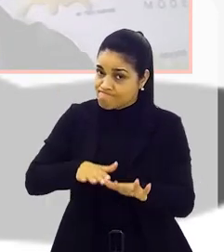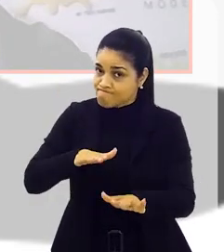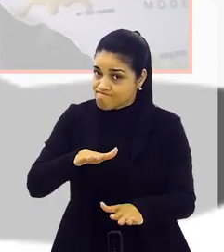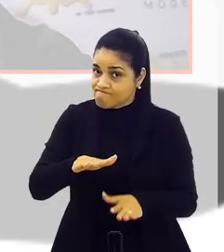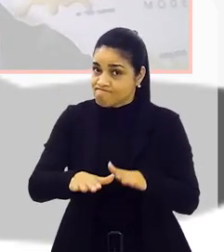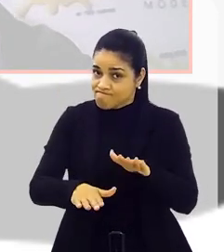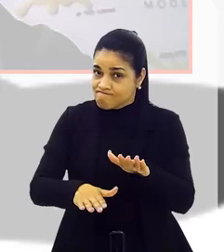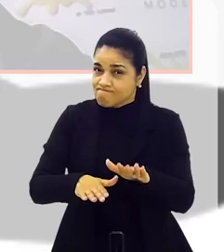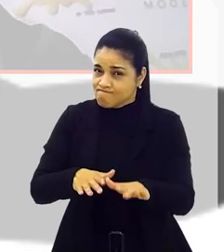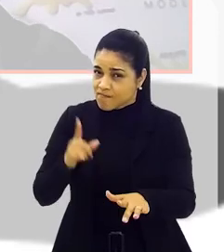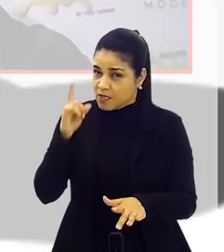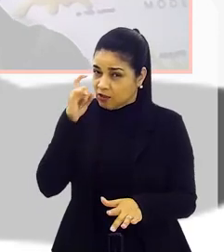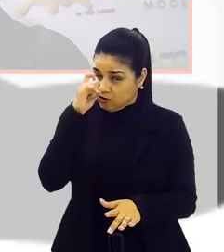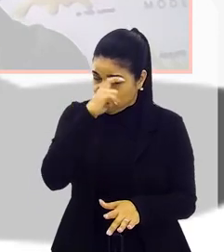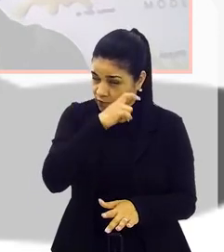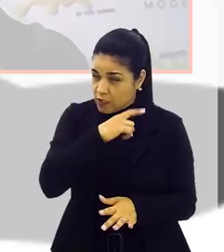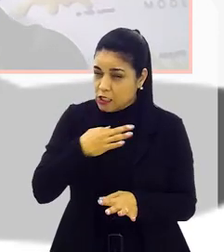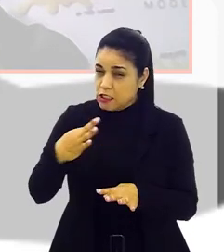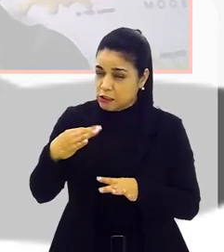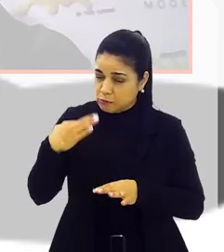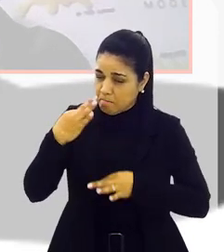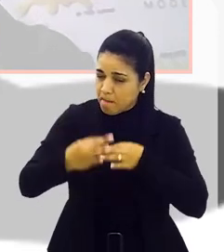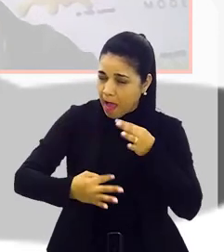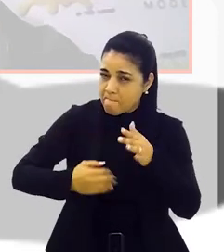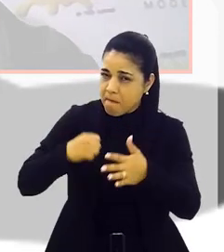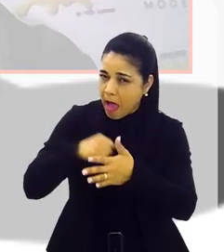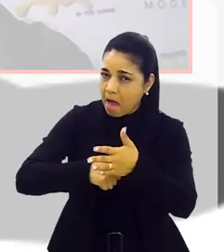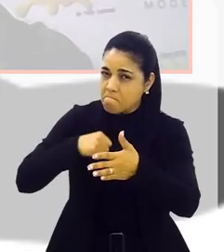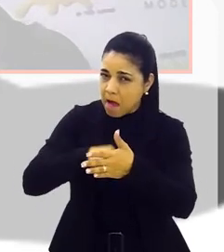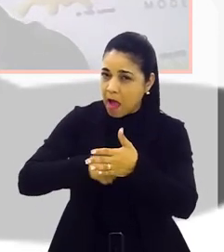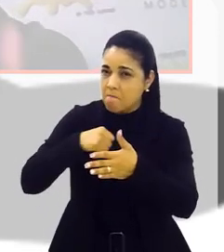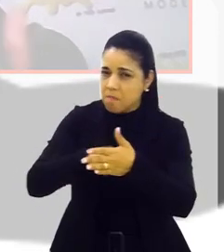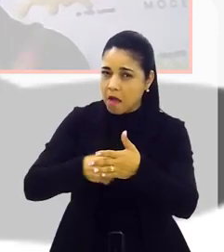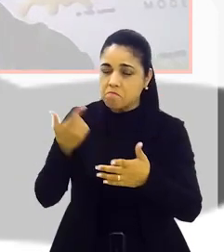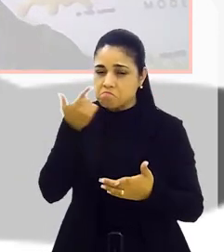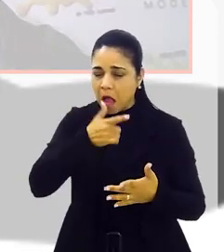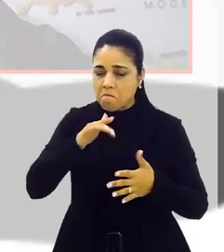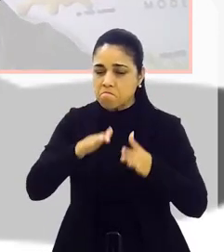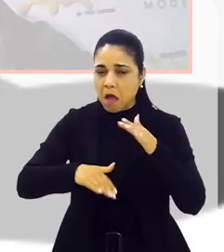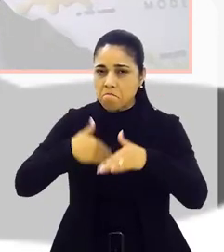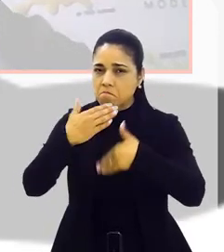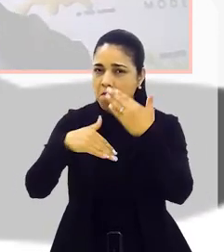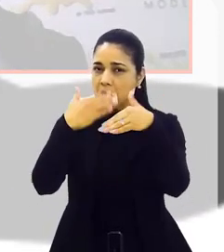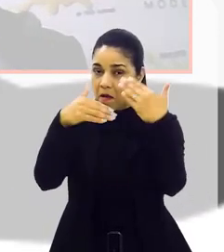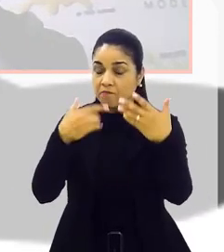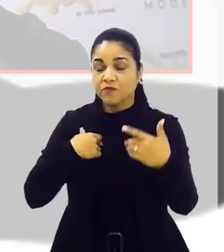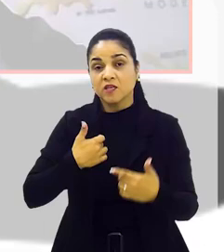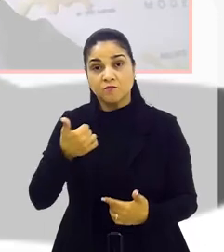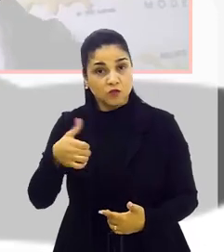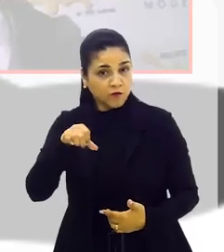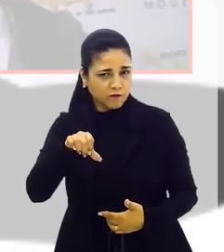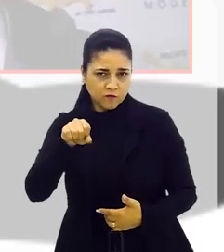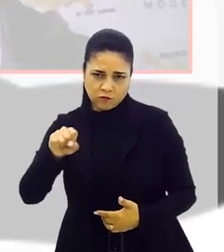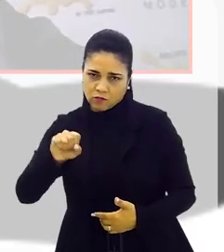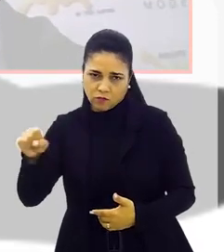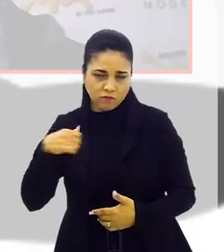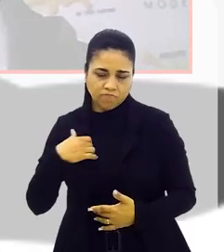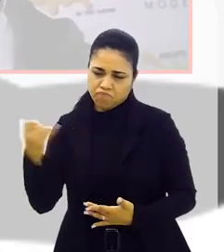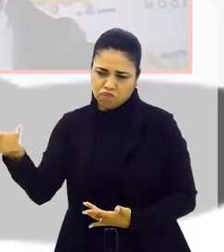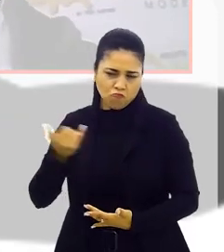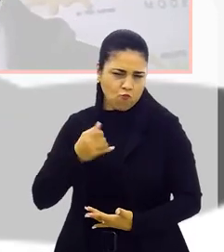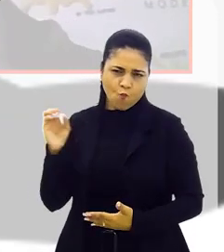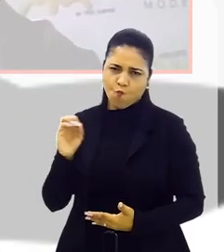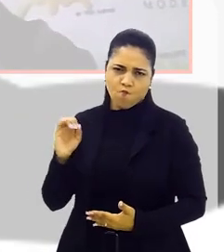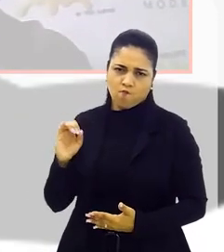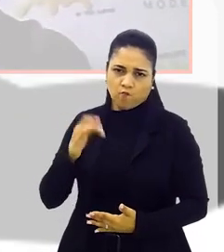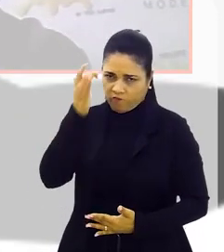as pedras são muito duras para que a gente consiga quebrar e ir abrindo o nosso caminho. E em 88, ninguém falou